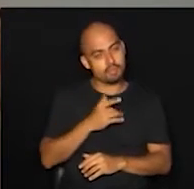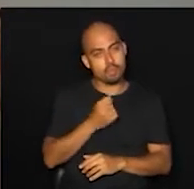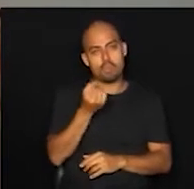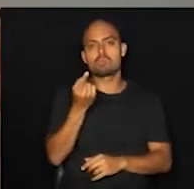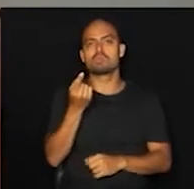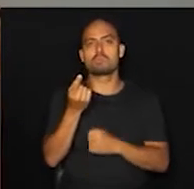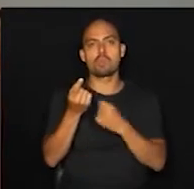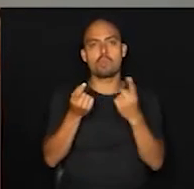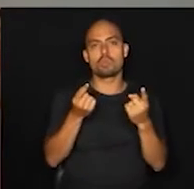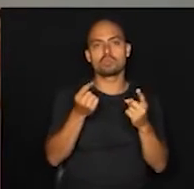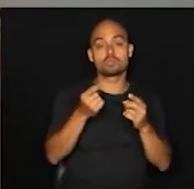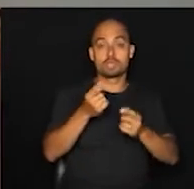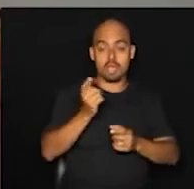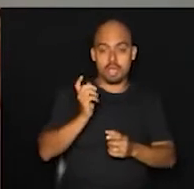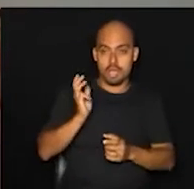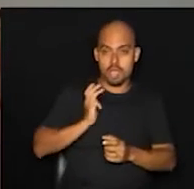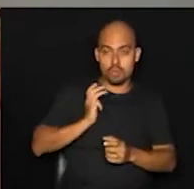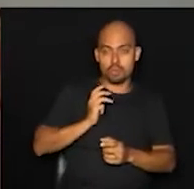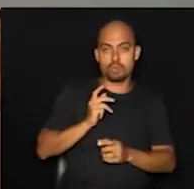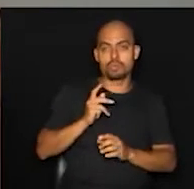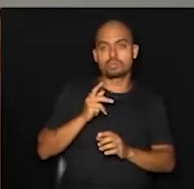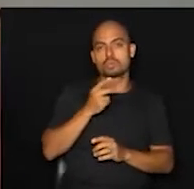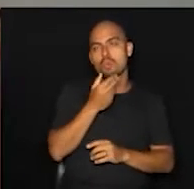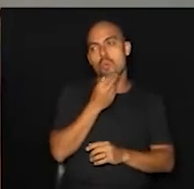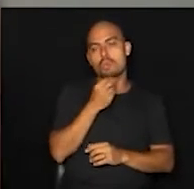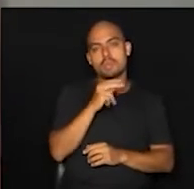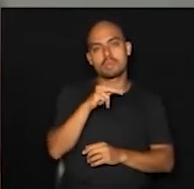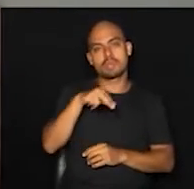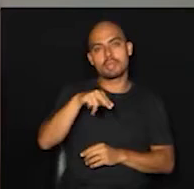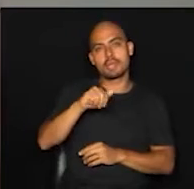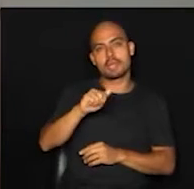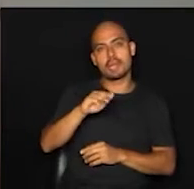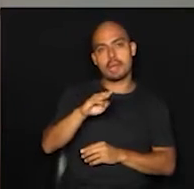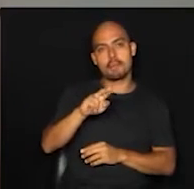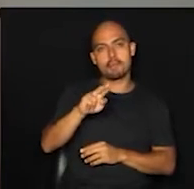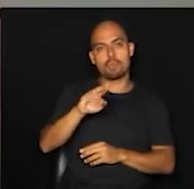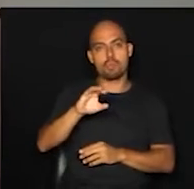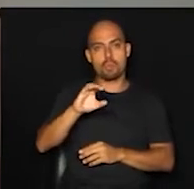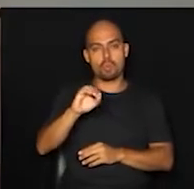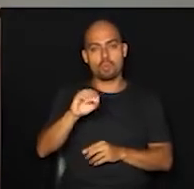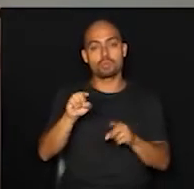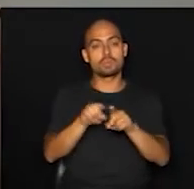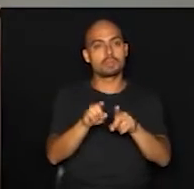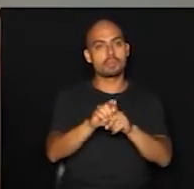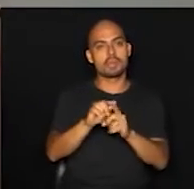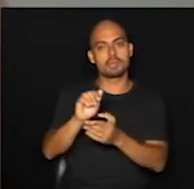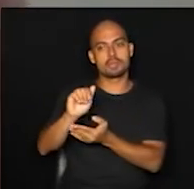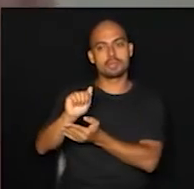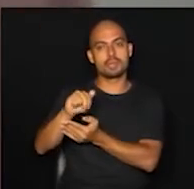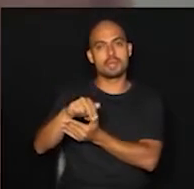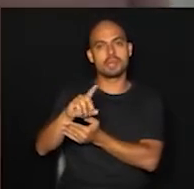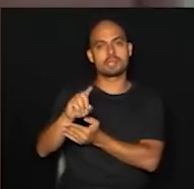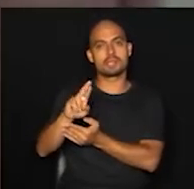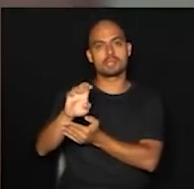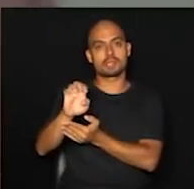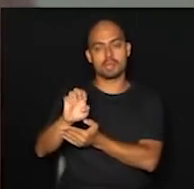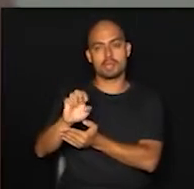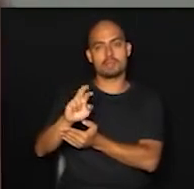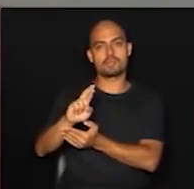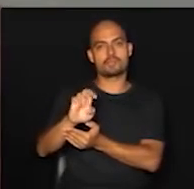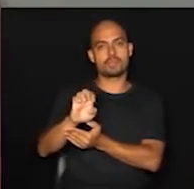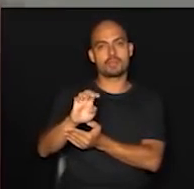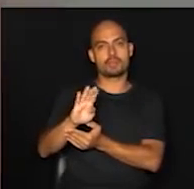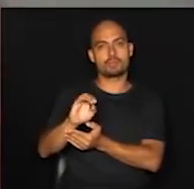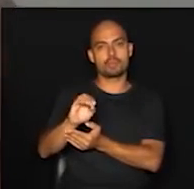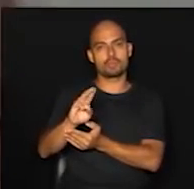movimento abolicionista, o próprio Nabuco era nobre, o próprio André Rebouças era a família aristocrática também,